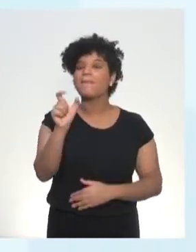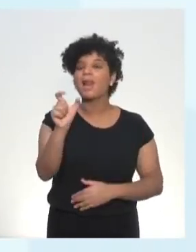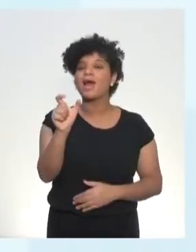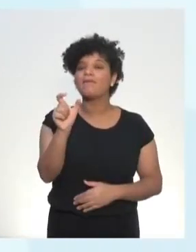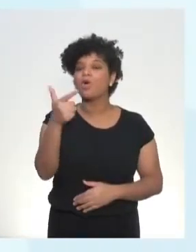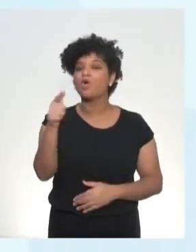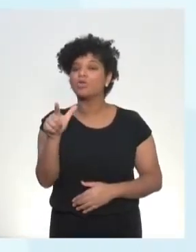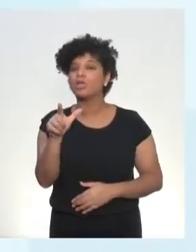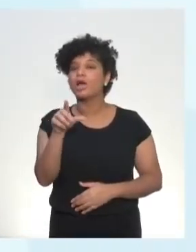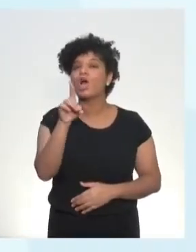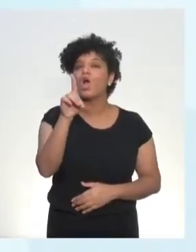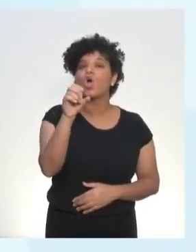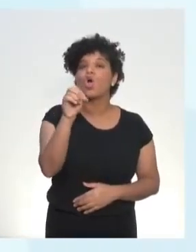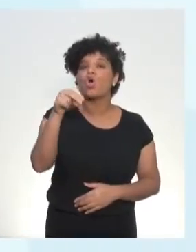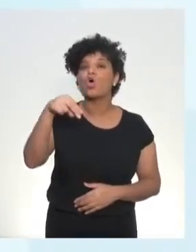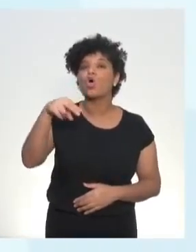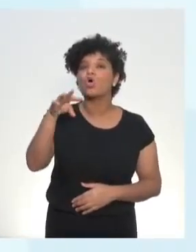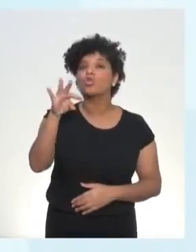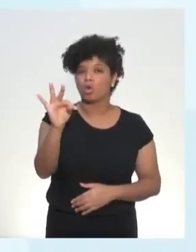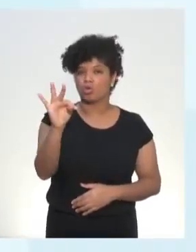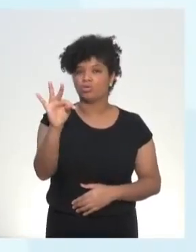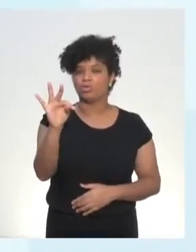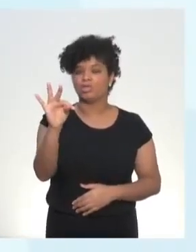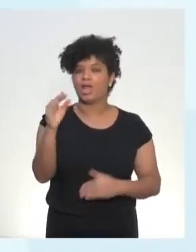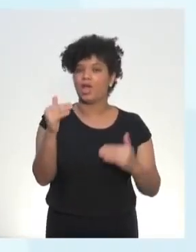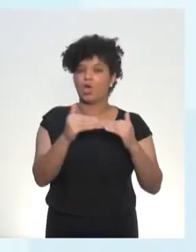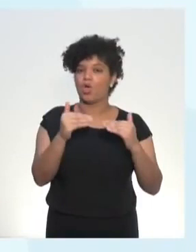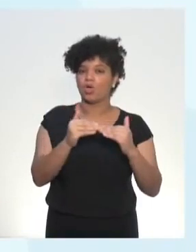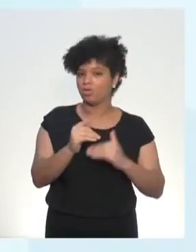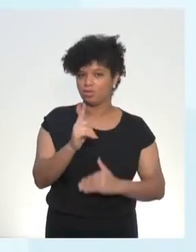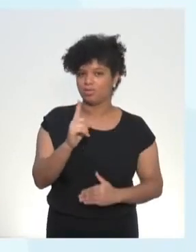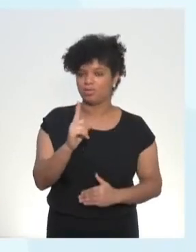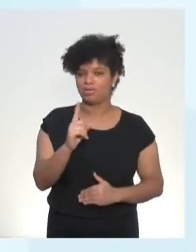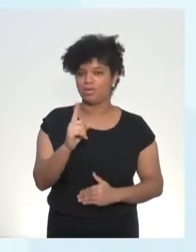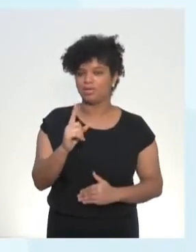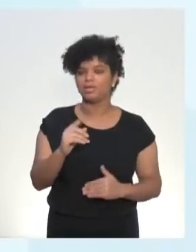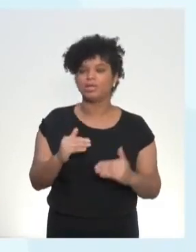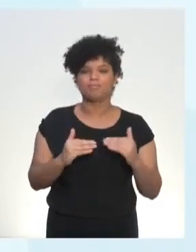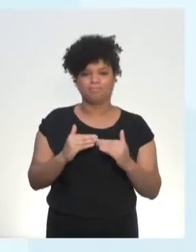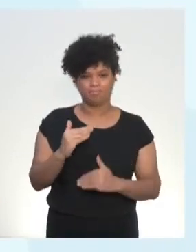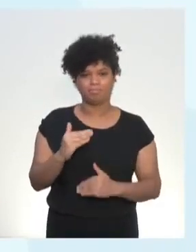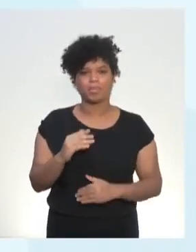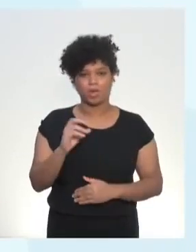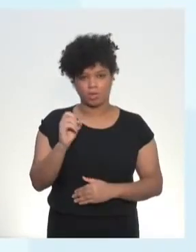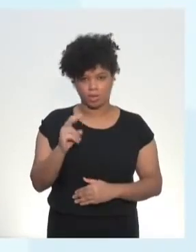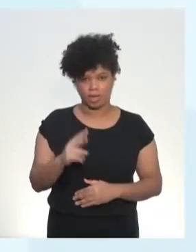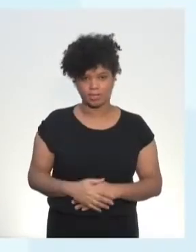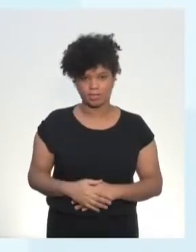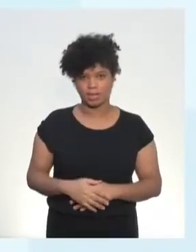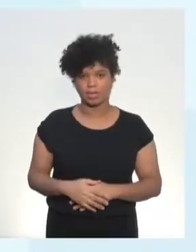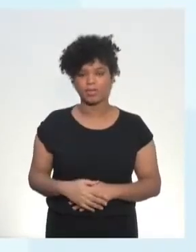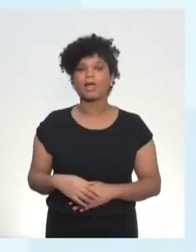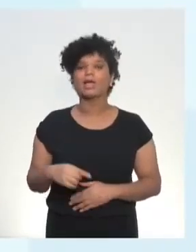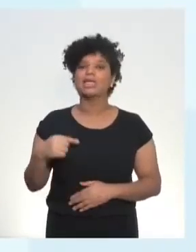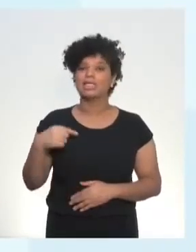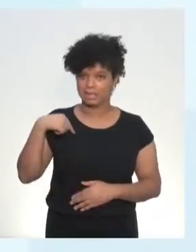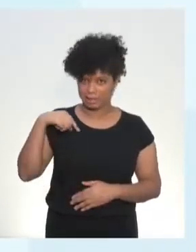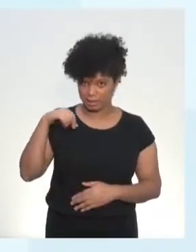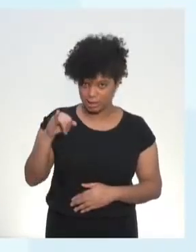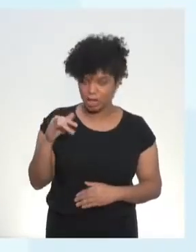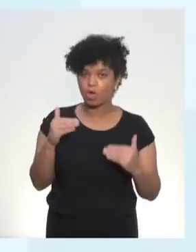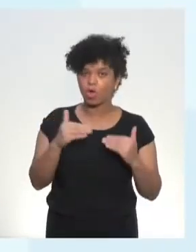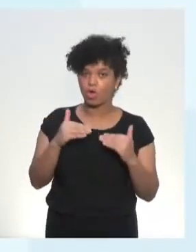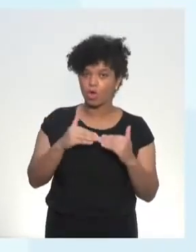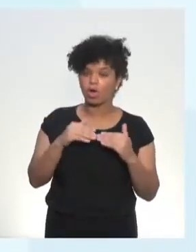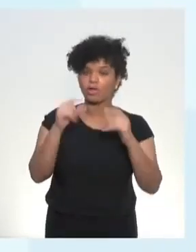não, você fala eu não acho que vão. Então você vai falar, se você concorda, você fala I think. Se você não concorda, você